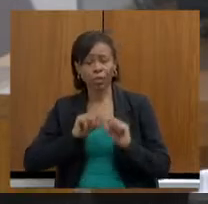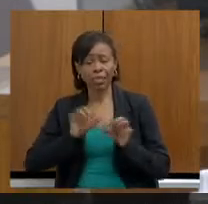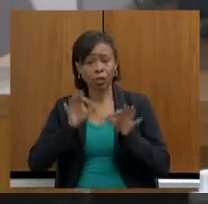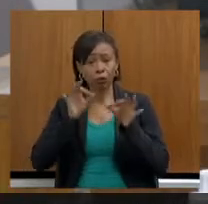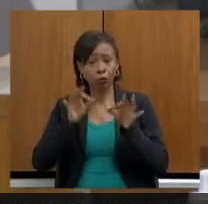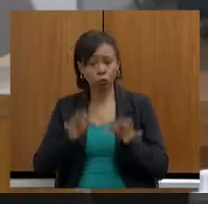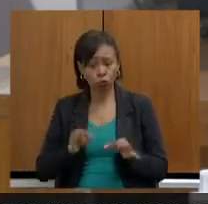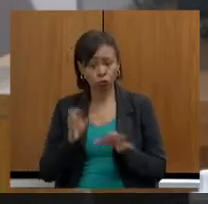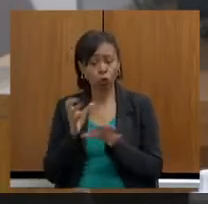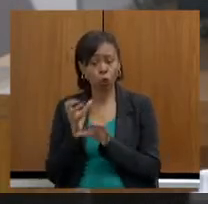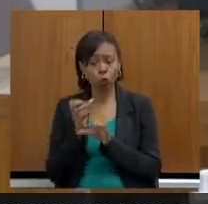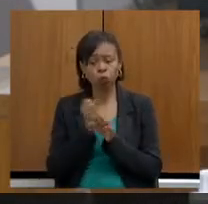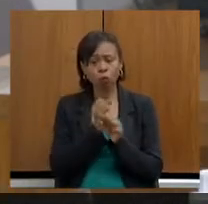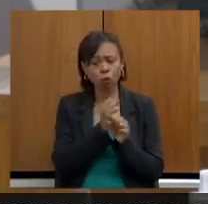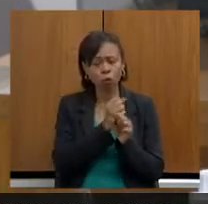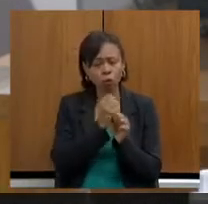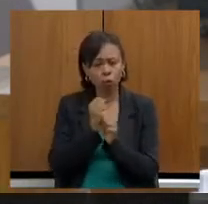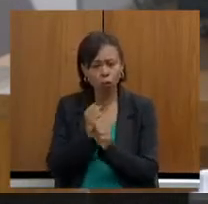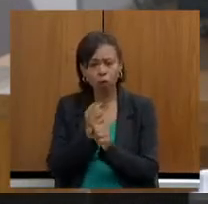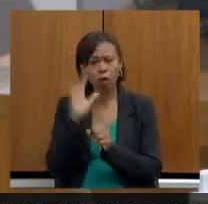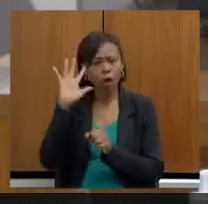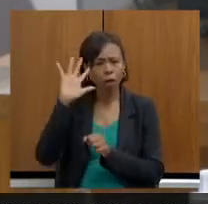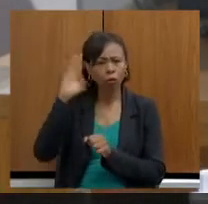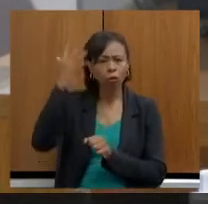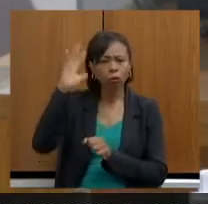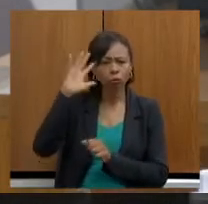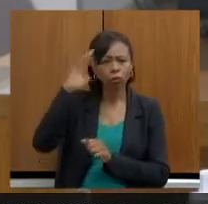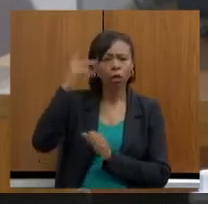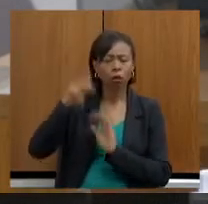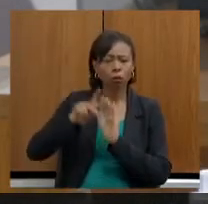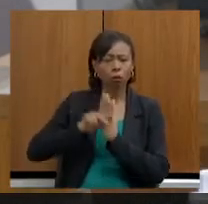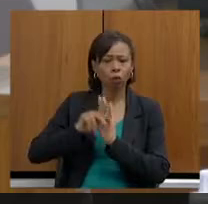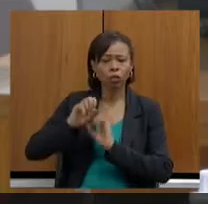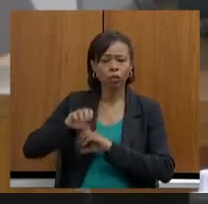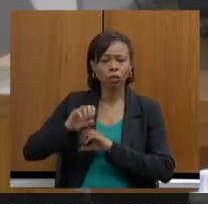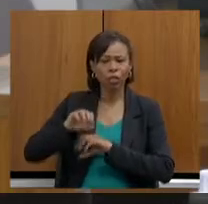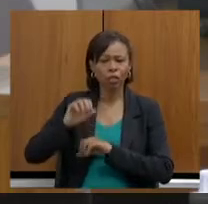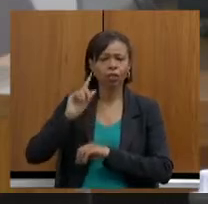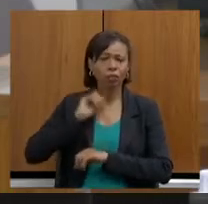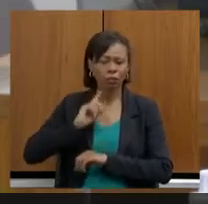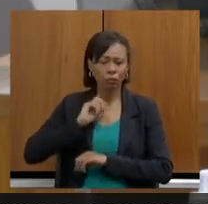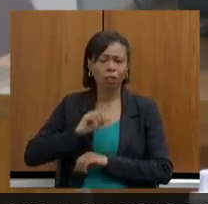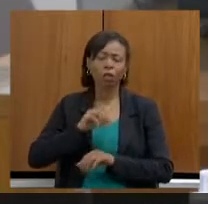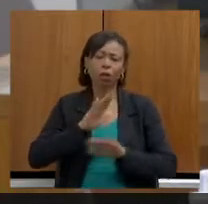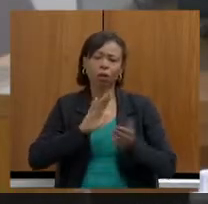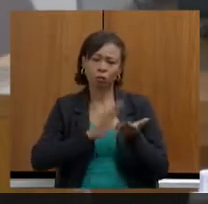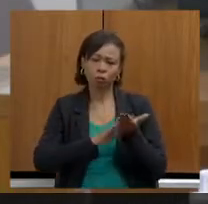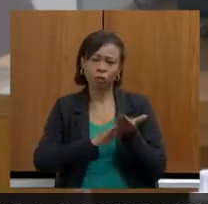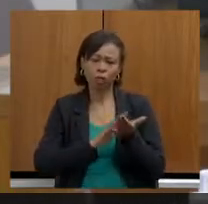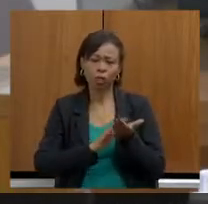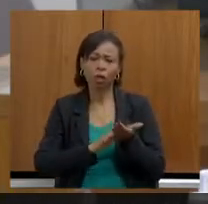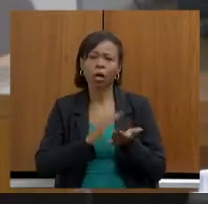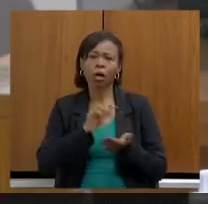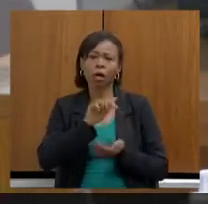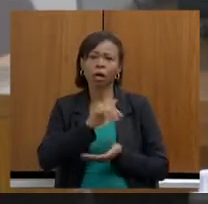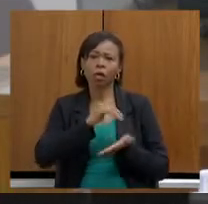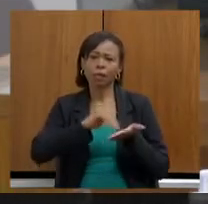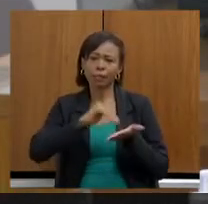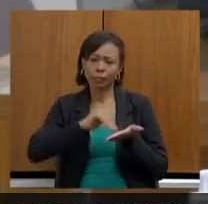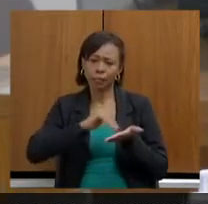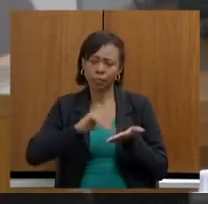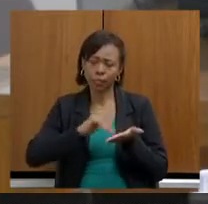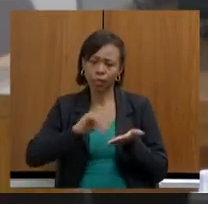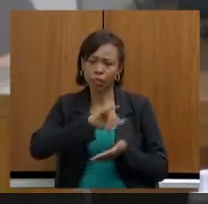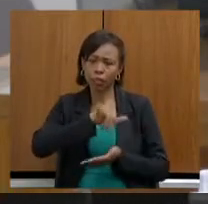tem alcançado durante Essa gestão e quero sim parabenizar a gestão da secretaria Júlia Santana do